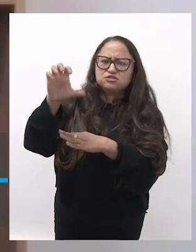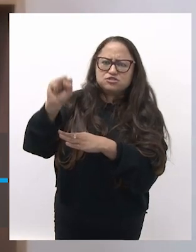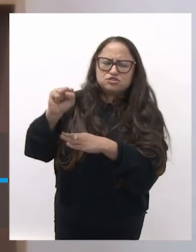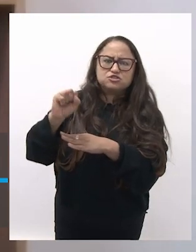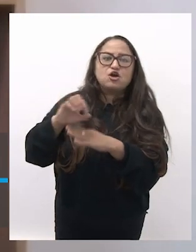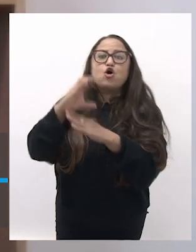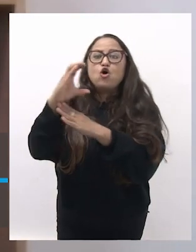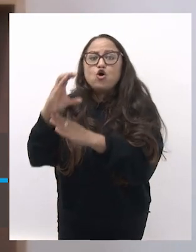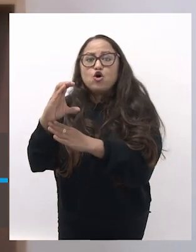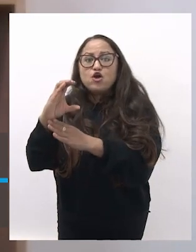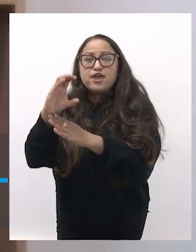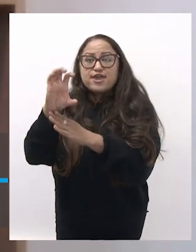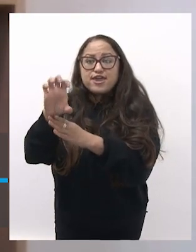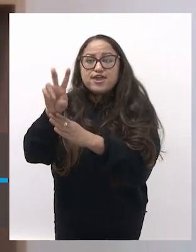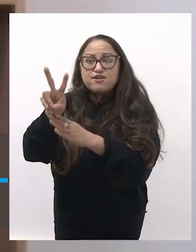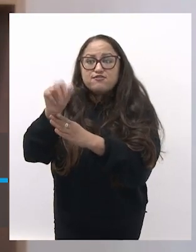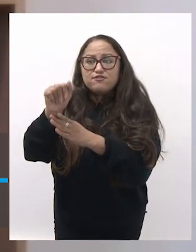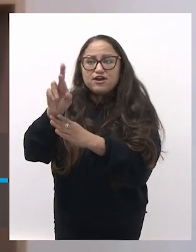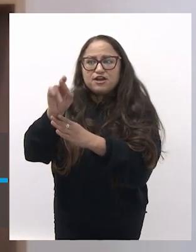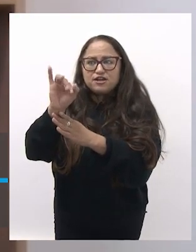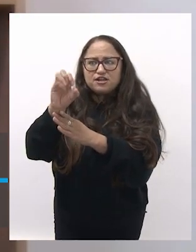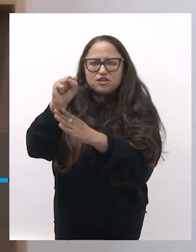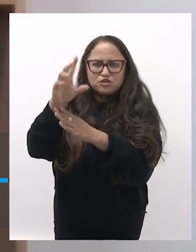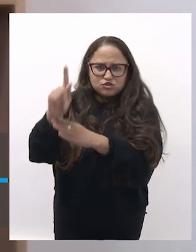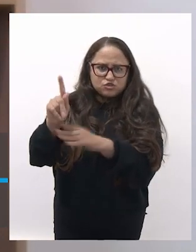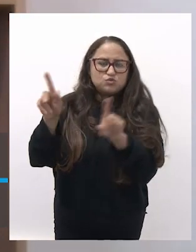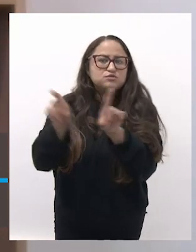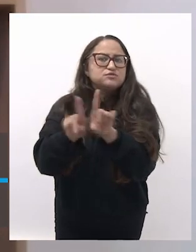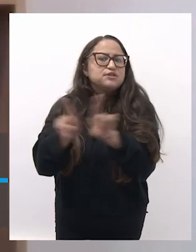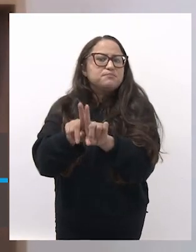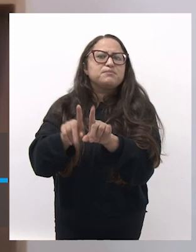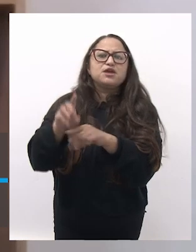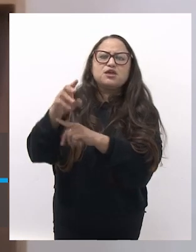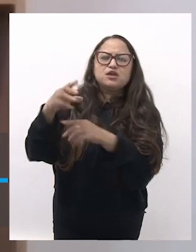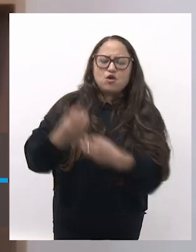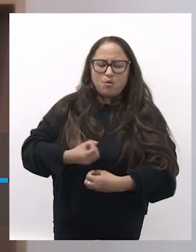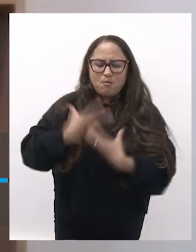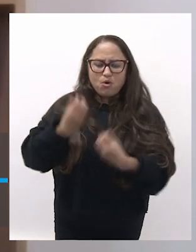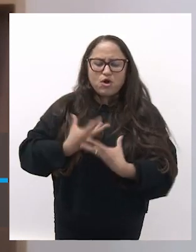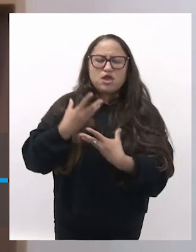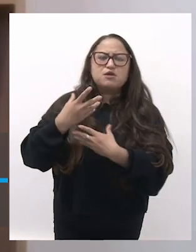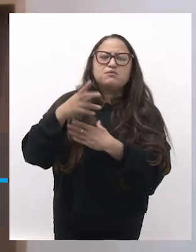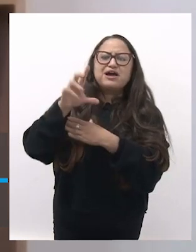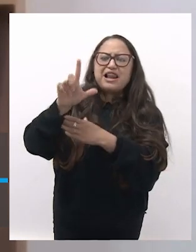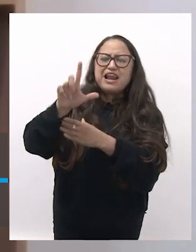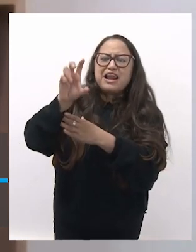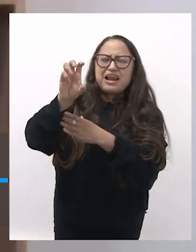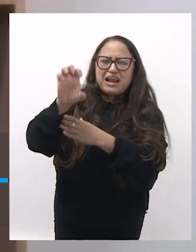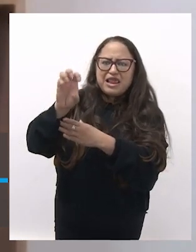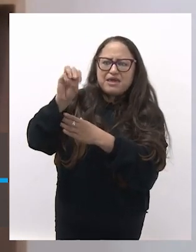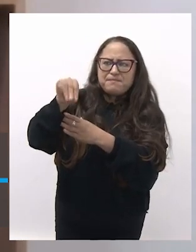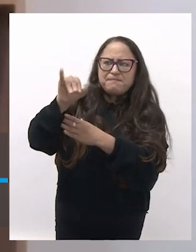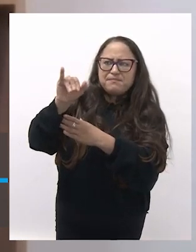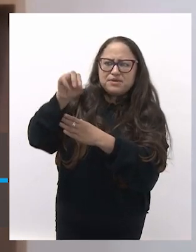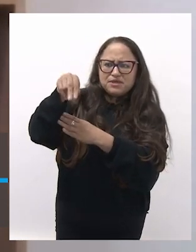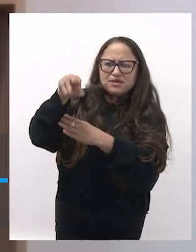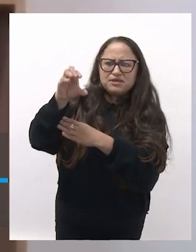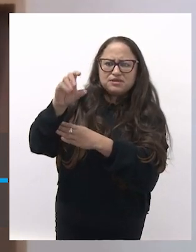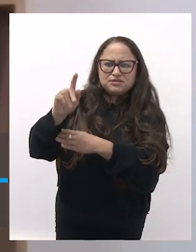Olhos d'Água, os poemas do Leminski, os poemas do Quintana. Agora estou